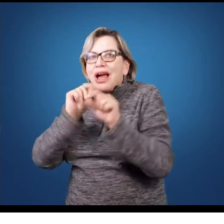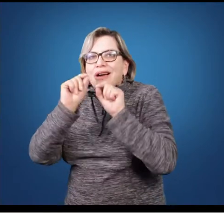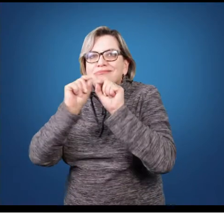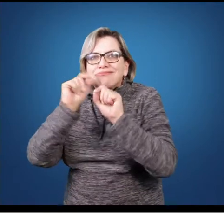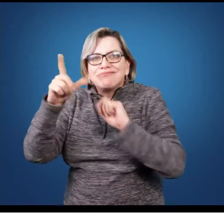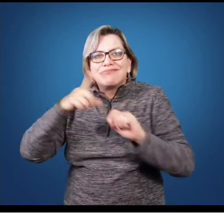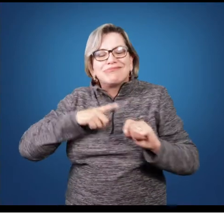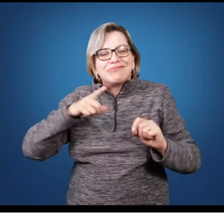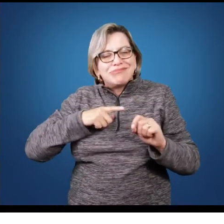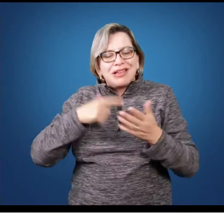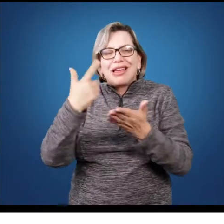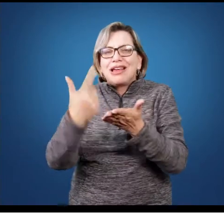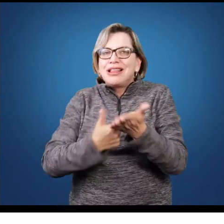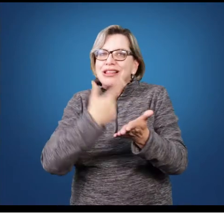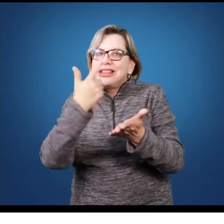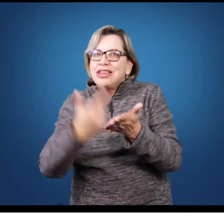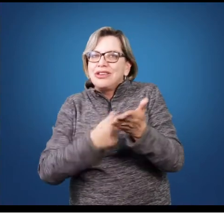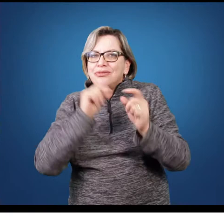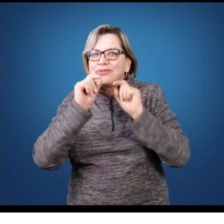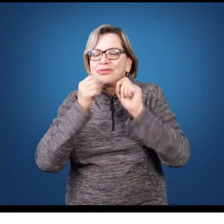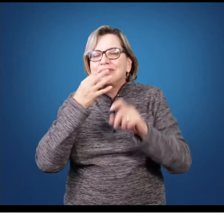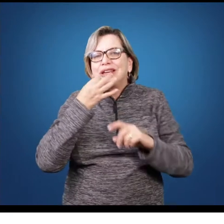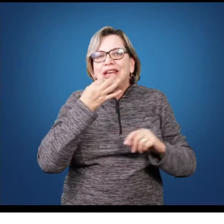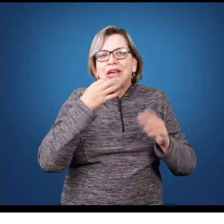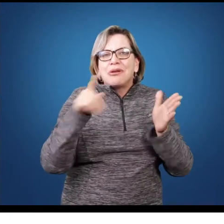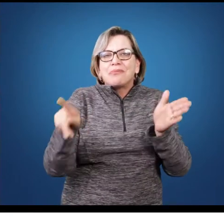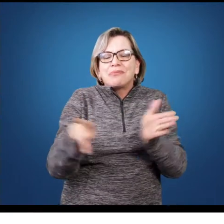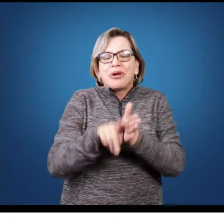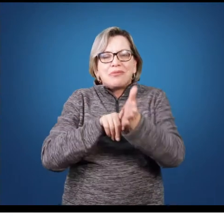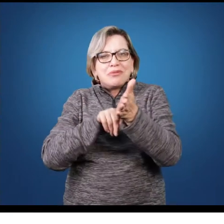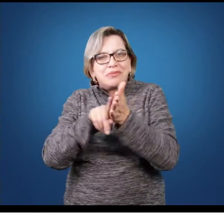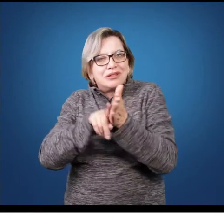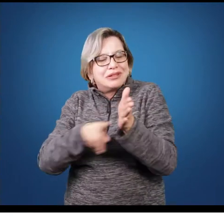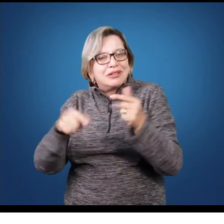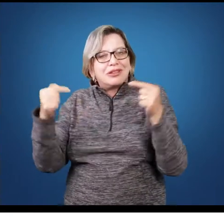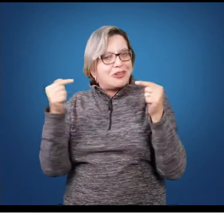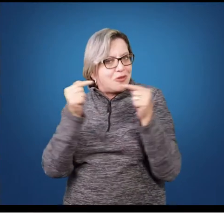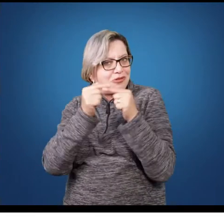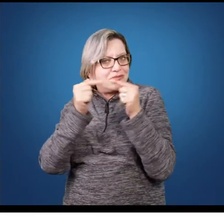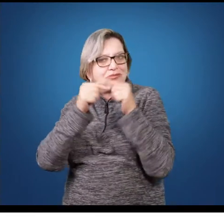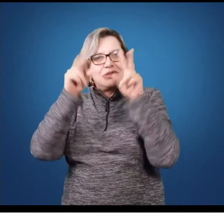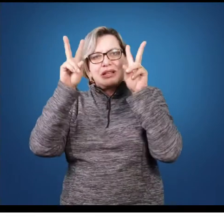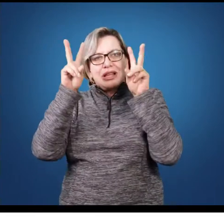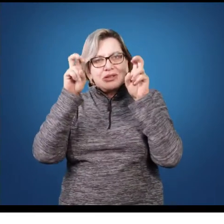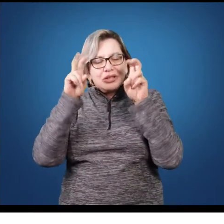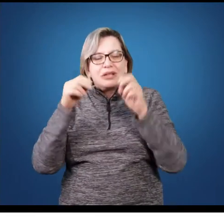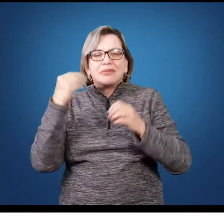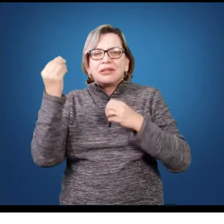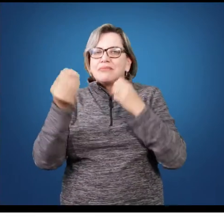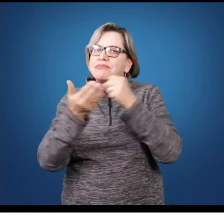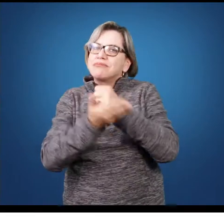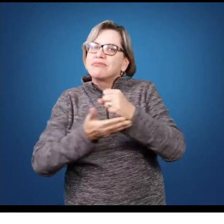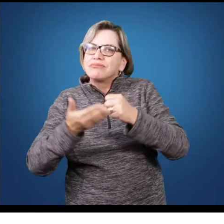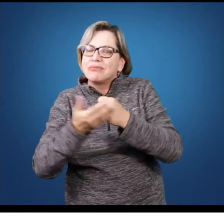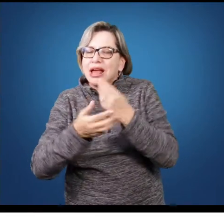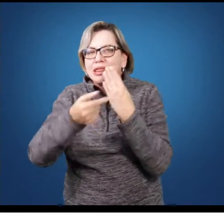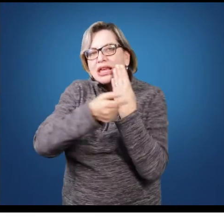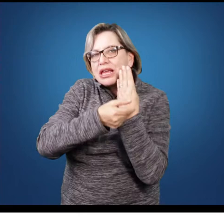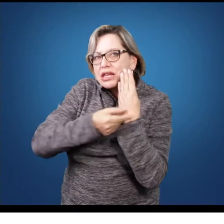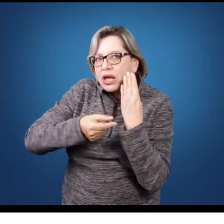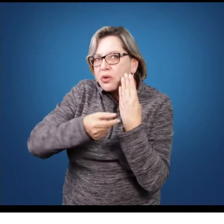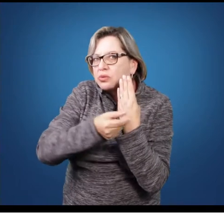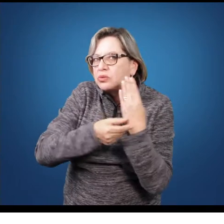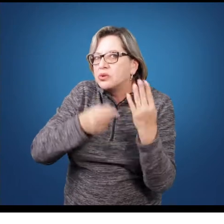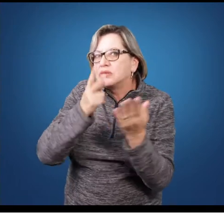publicado, do que já tem sido dito sobre a temática investigada, baseado sempre em autores,